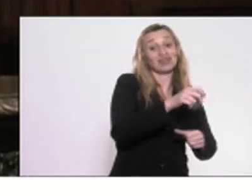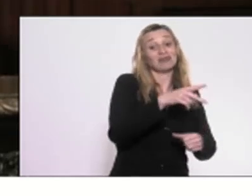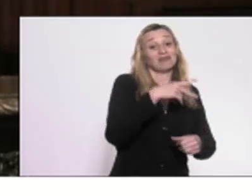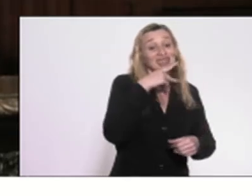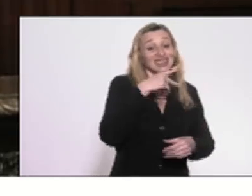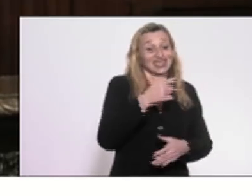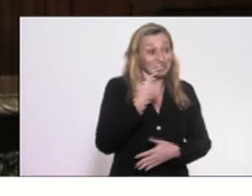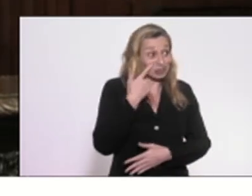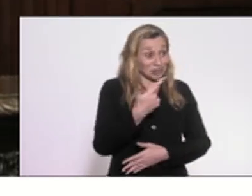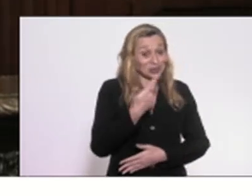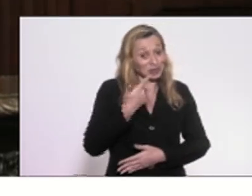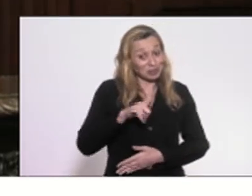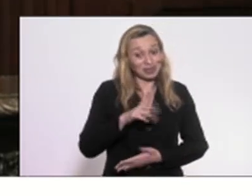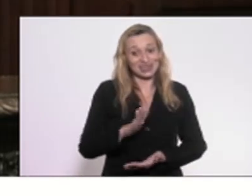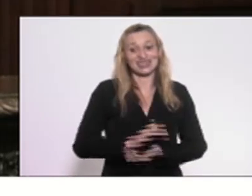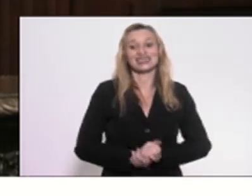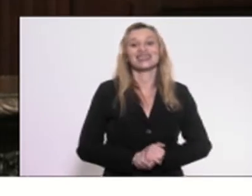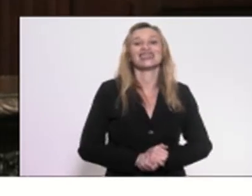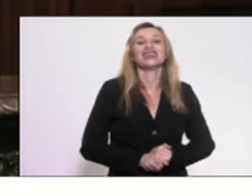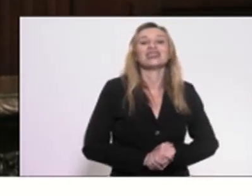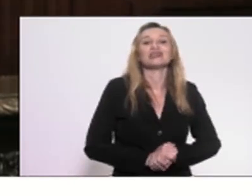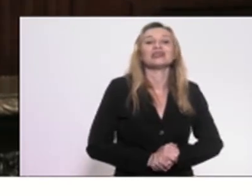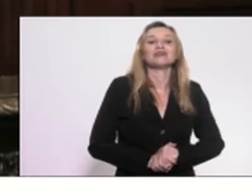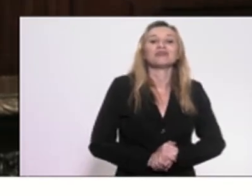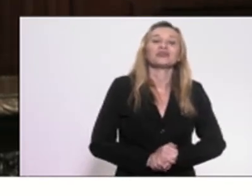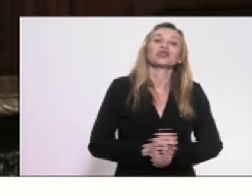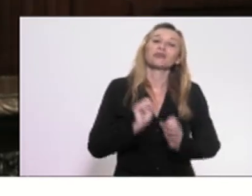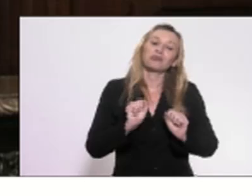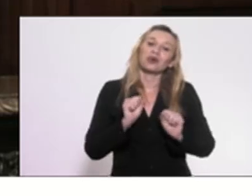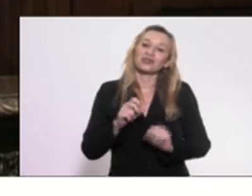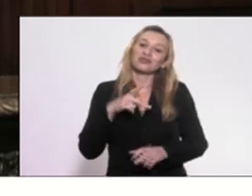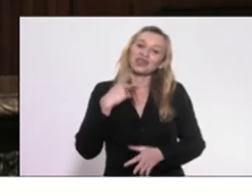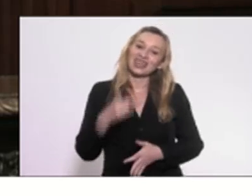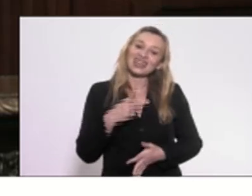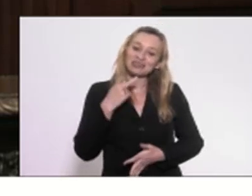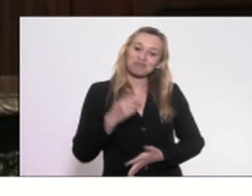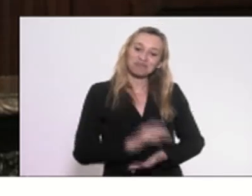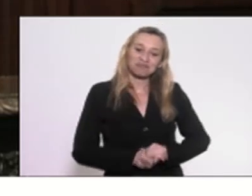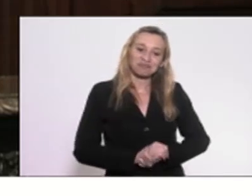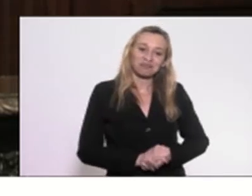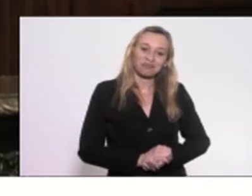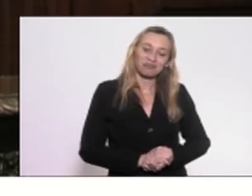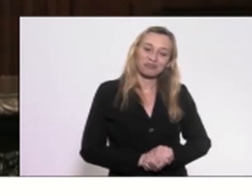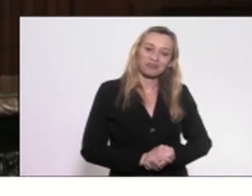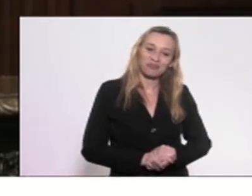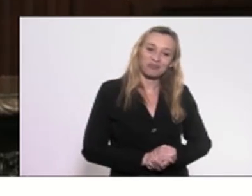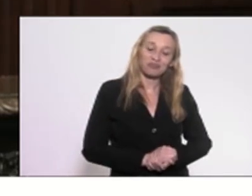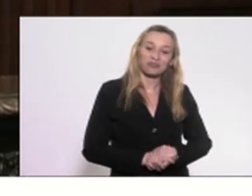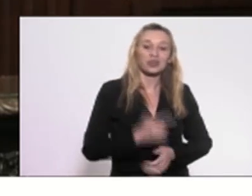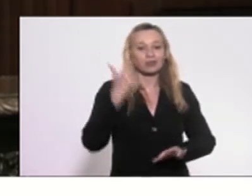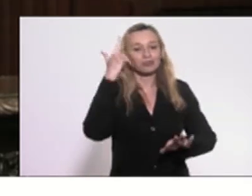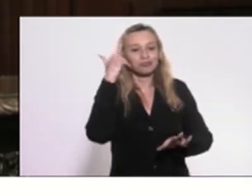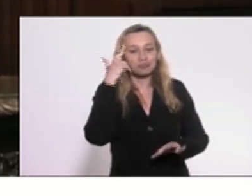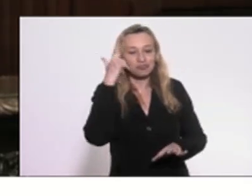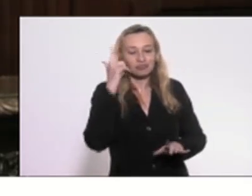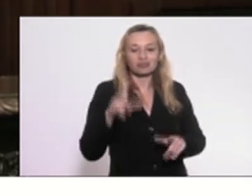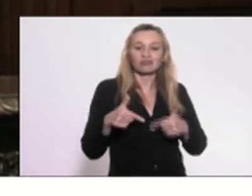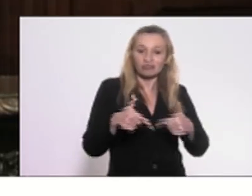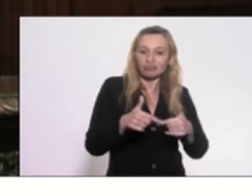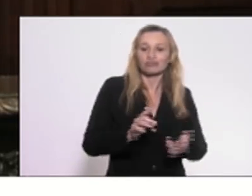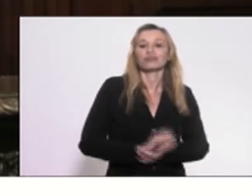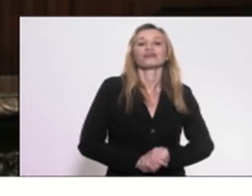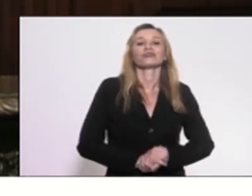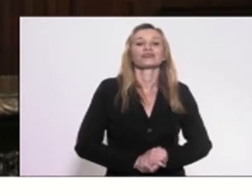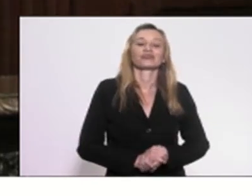jornal. Porque a gente pode divergir, né, na forma de pensar, na forma de